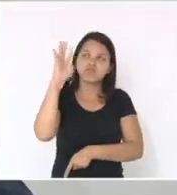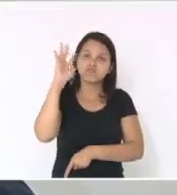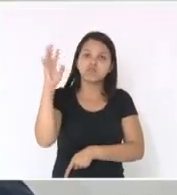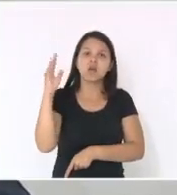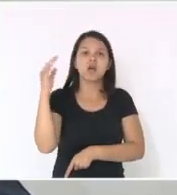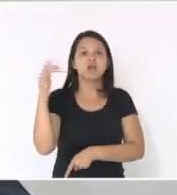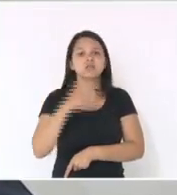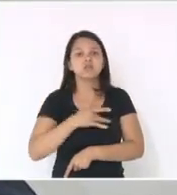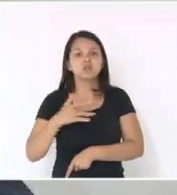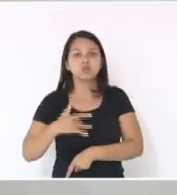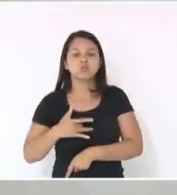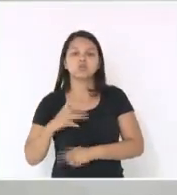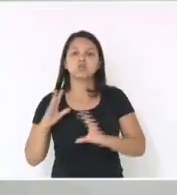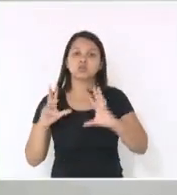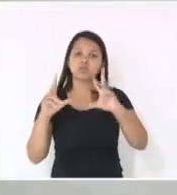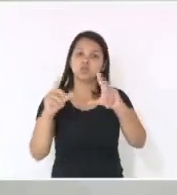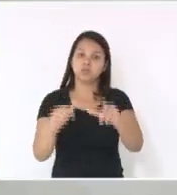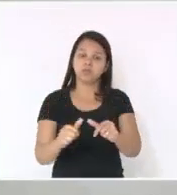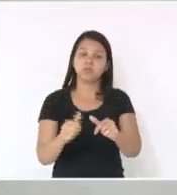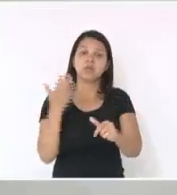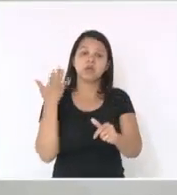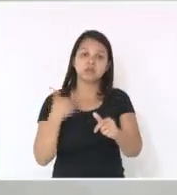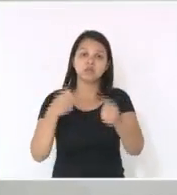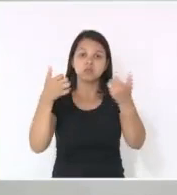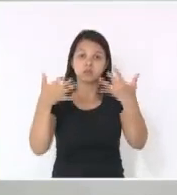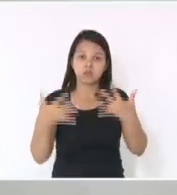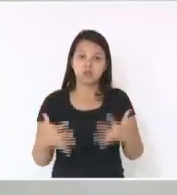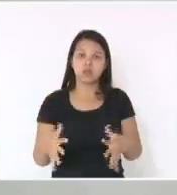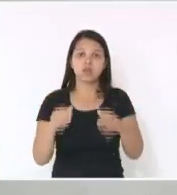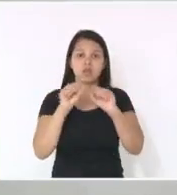na abertura do seminário, tantas vezes a gente fez